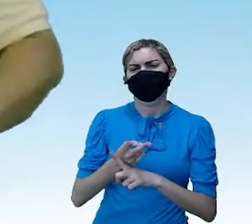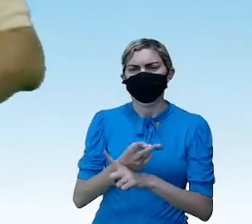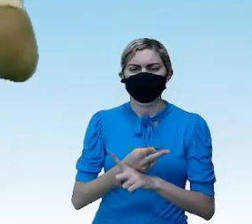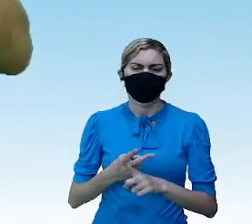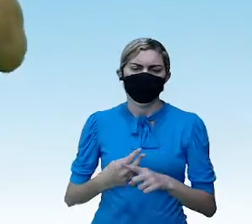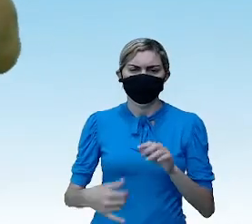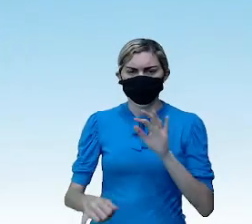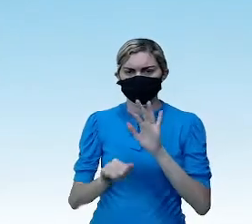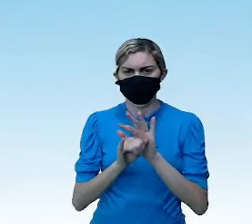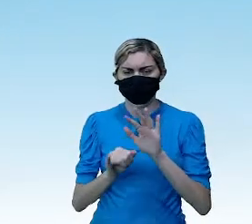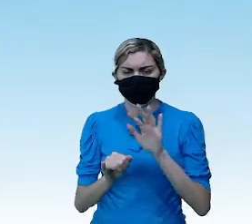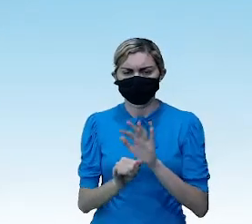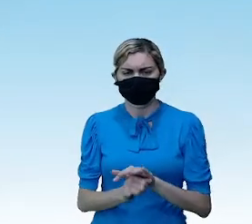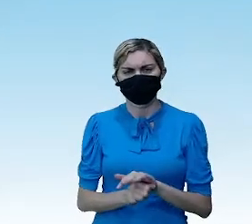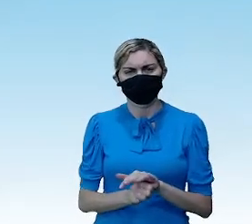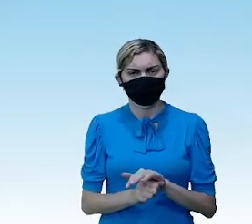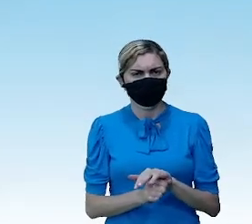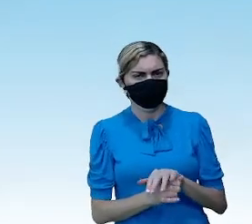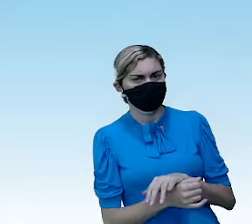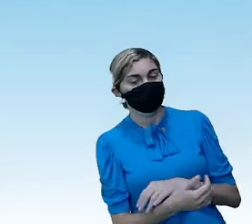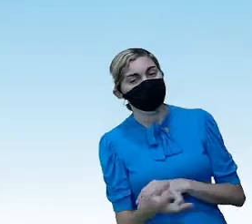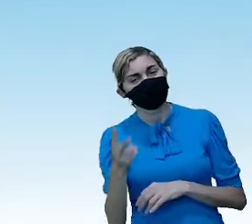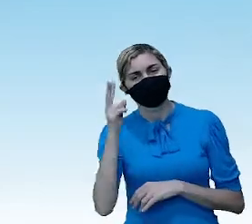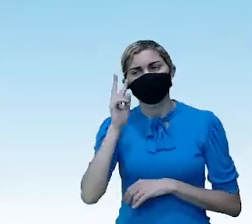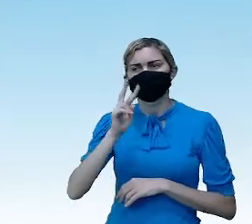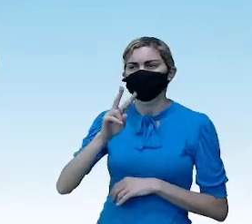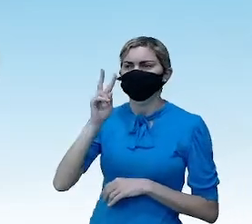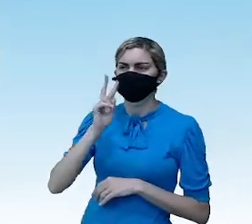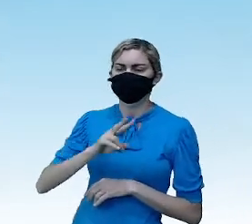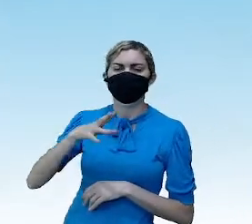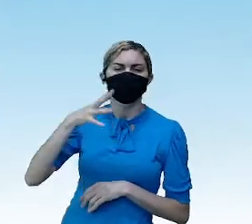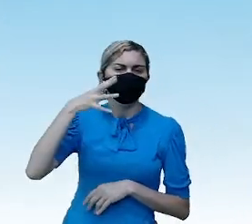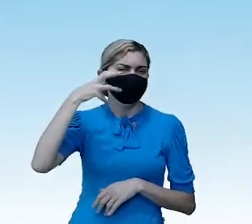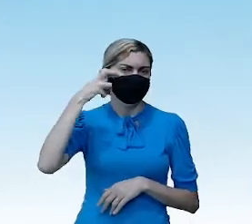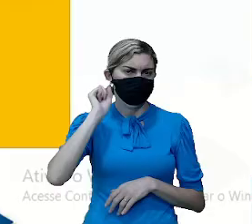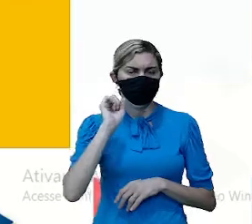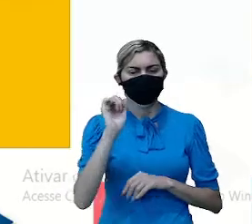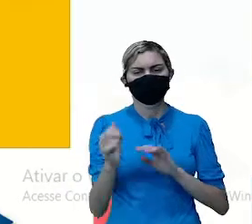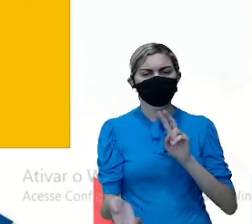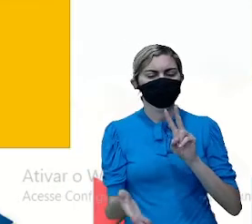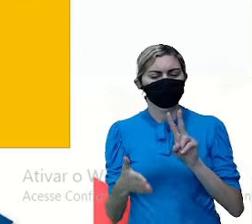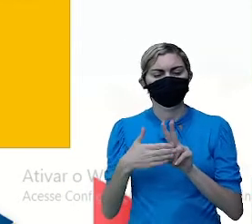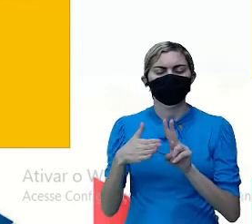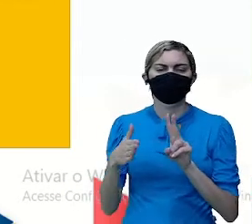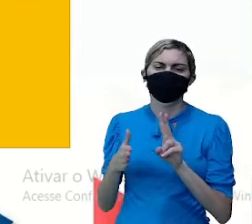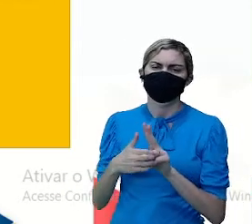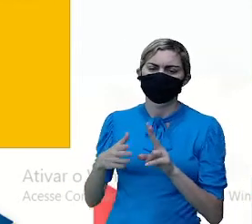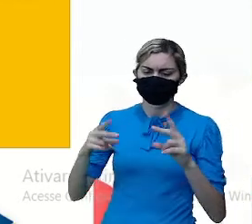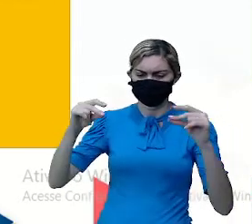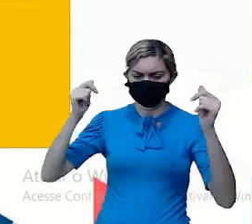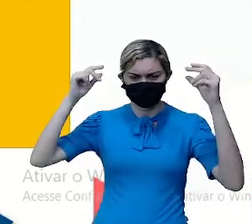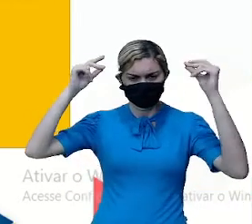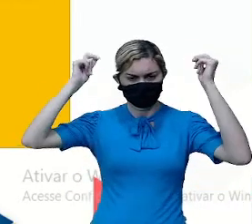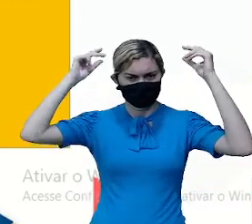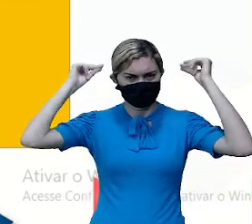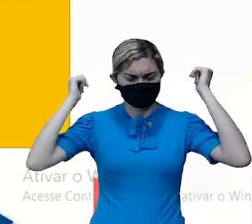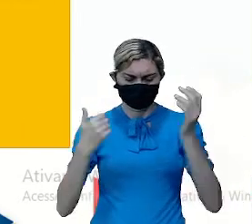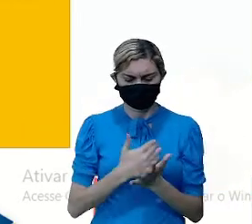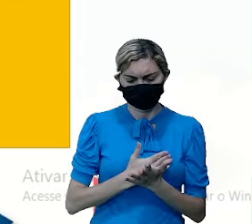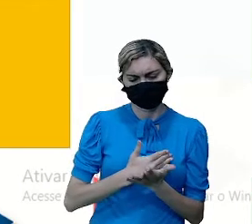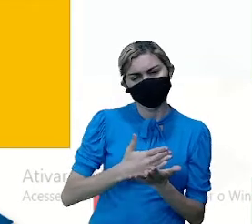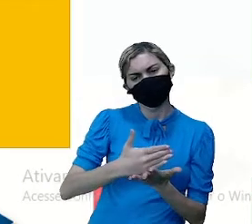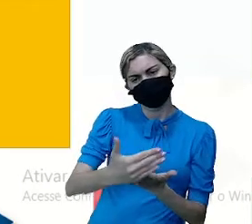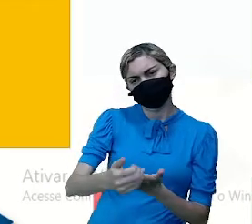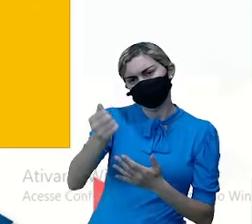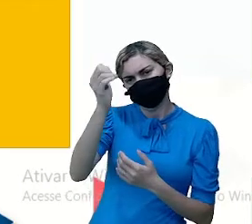A identidade. E lembrar, escutem só, os indígenas nos primeiros tempos da colonização